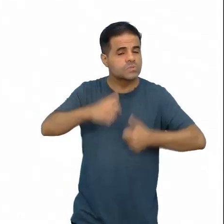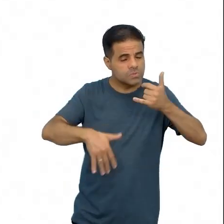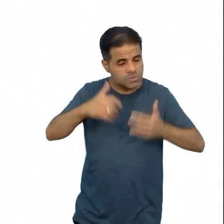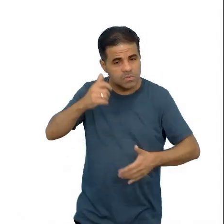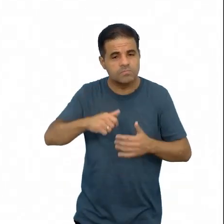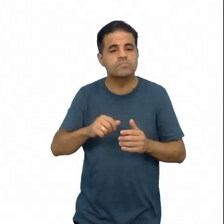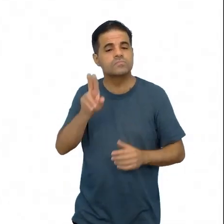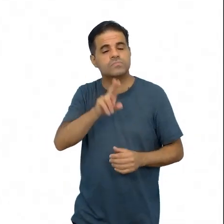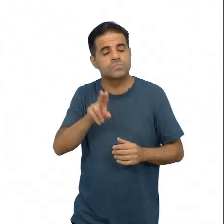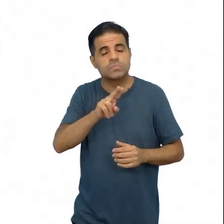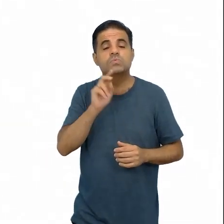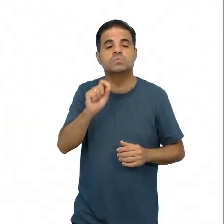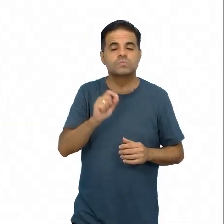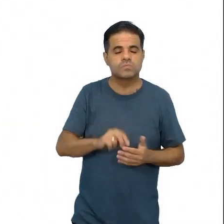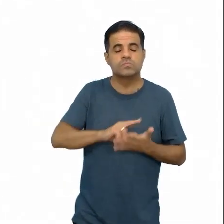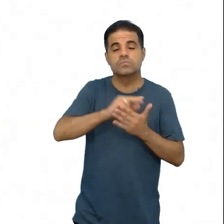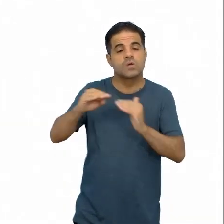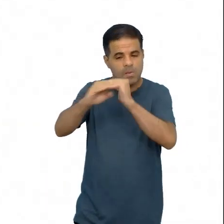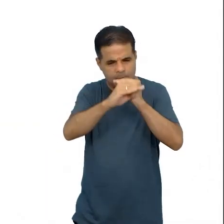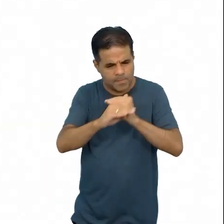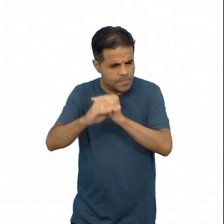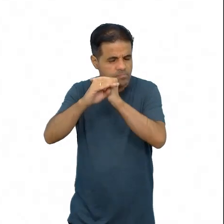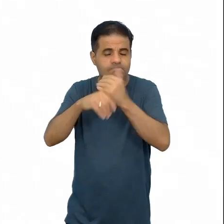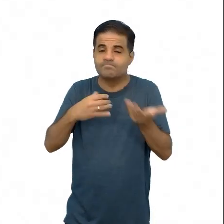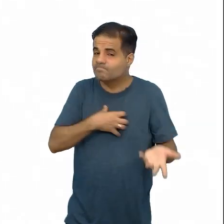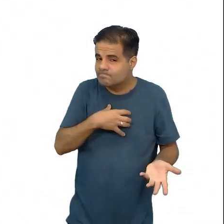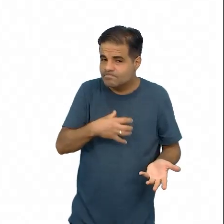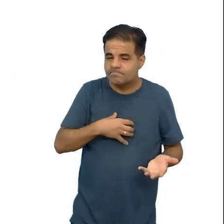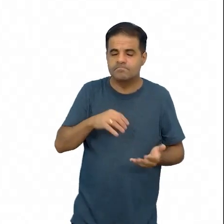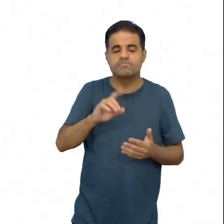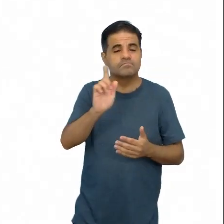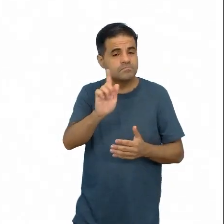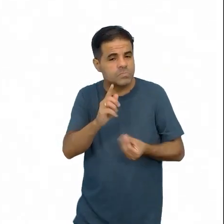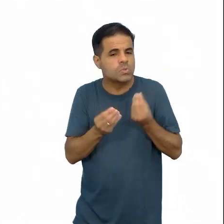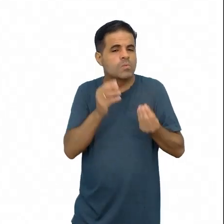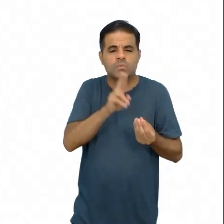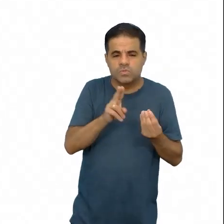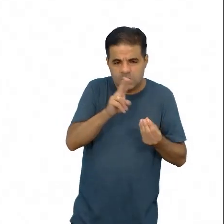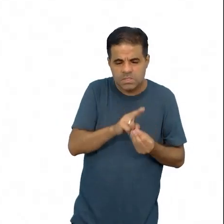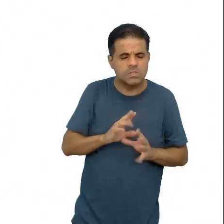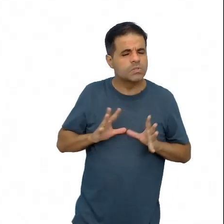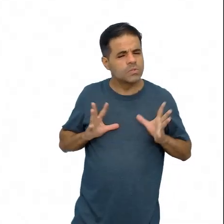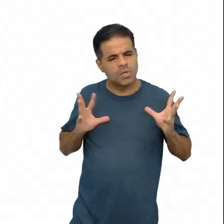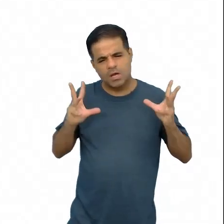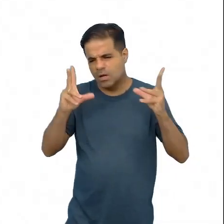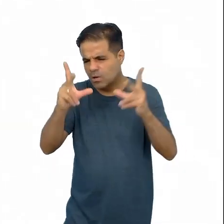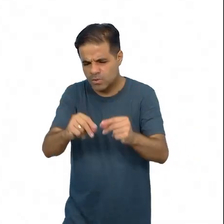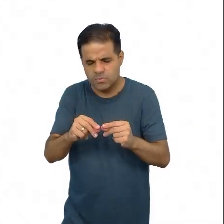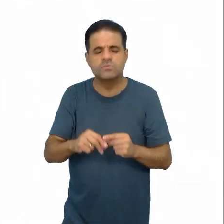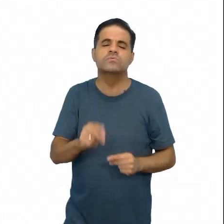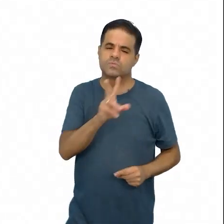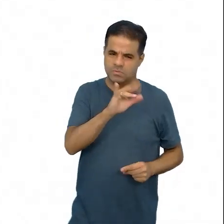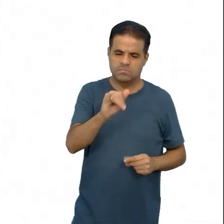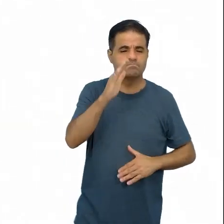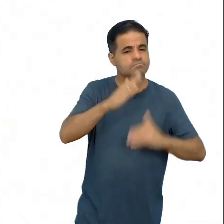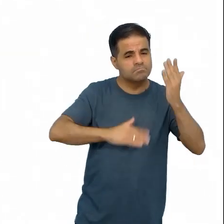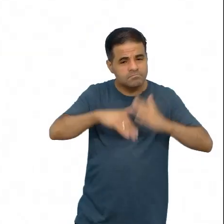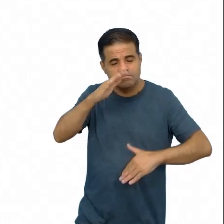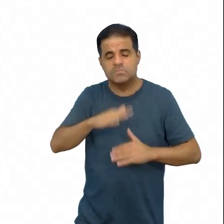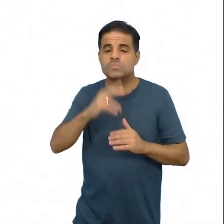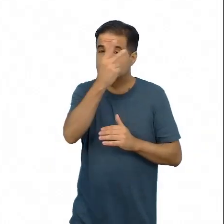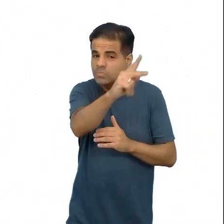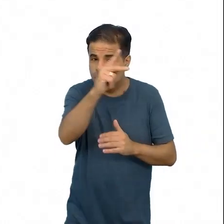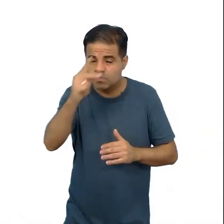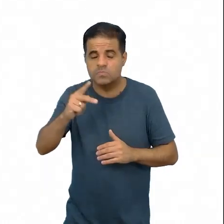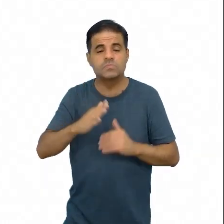vou ter que utilizar o quê? São padrões, quais são as formas geométricas, como isso utiliza. Então, tudo isso a gente vai ter que falar quais são as fontes